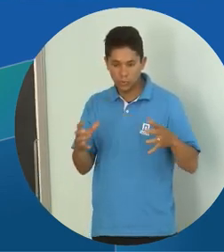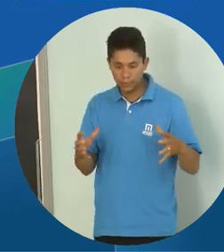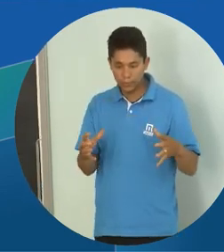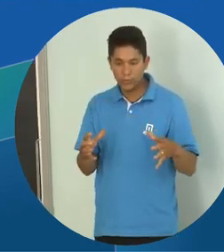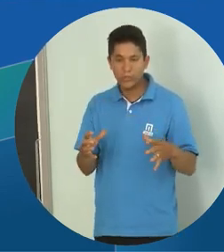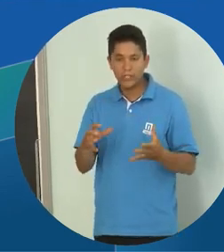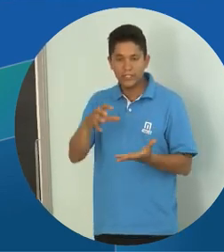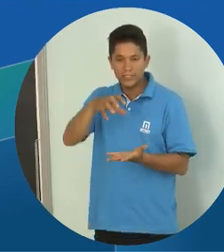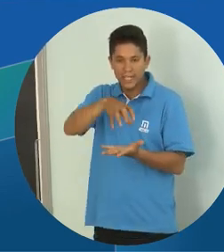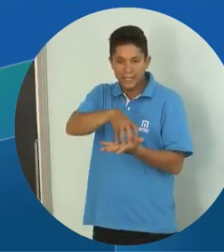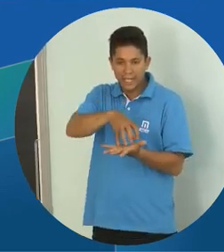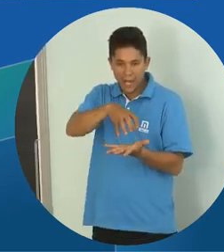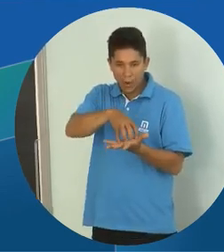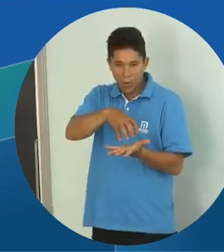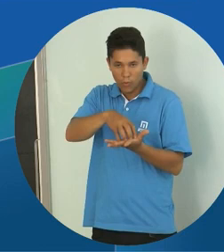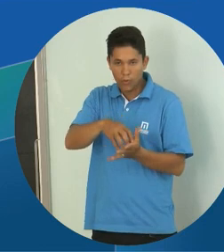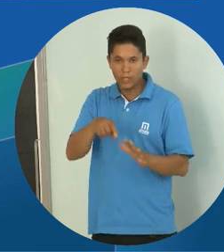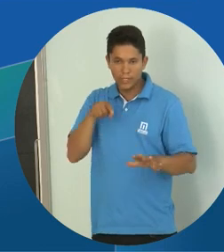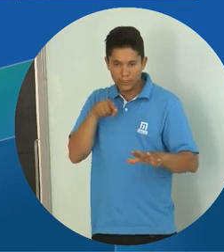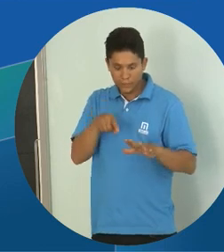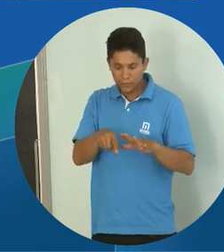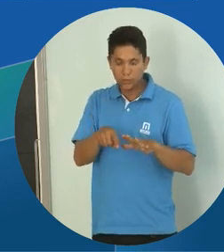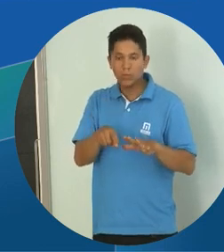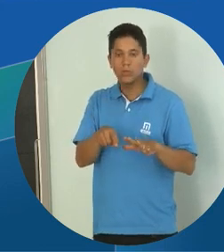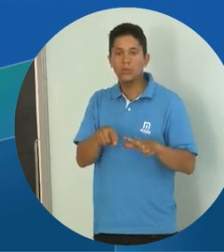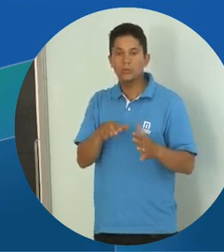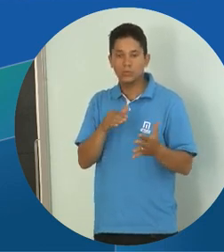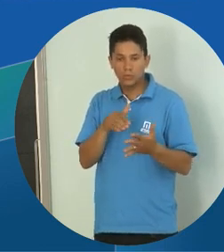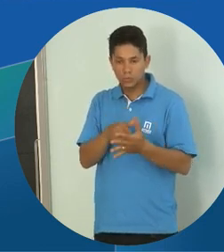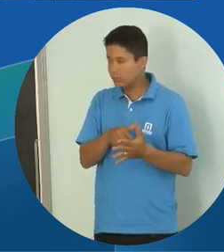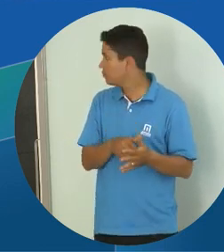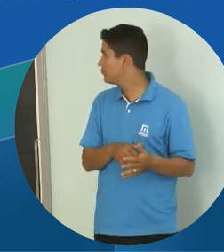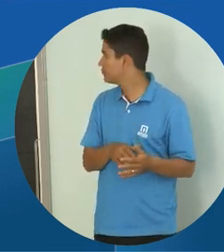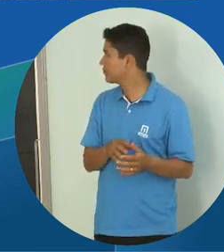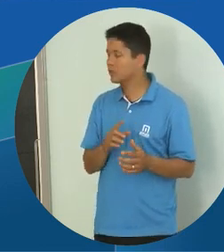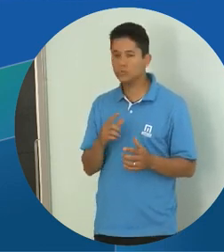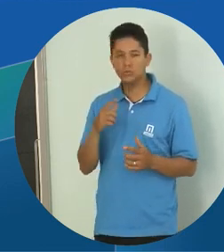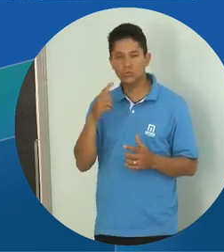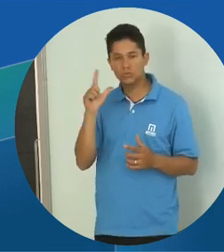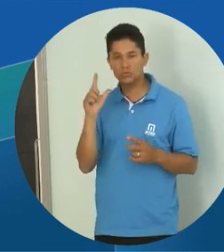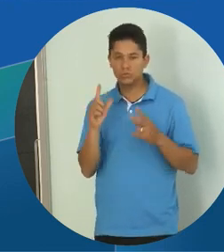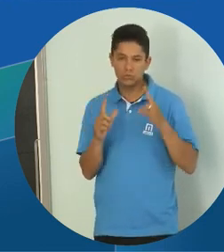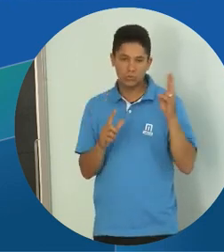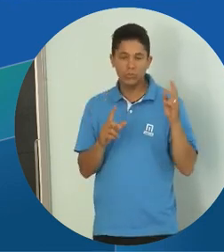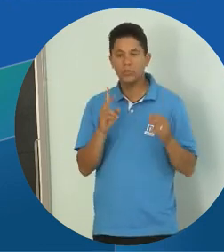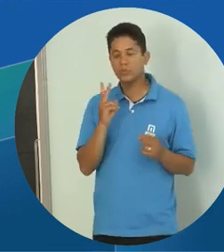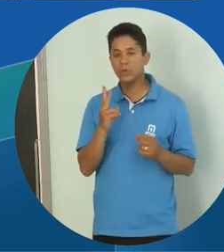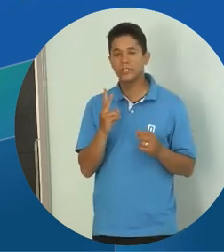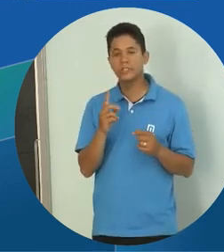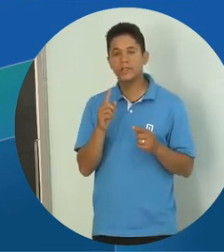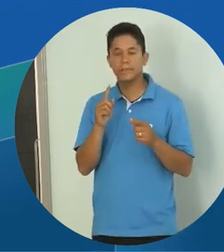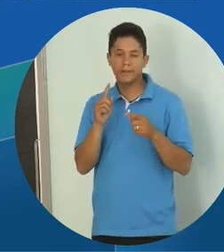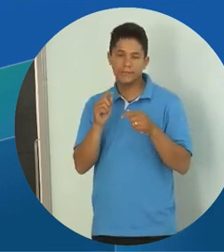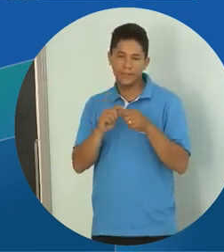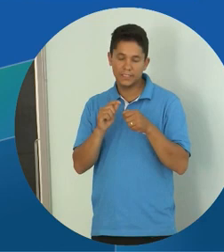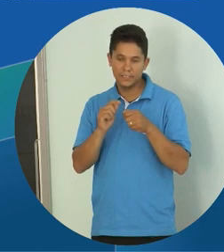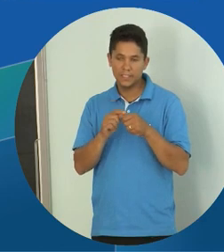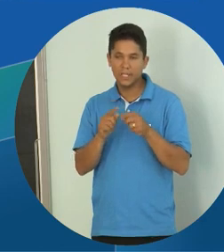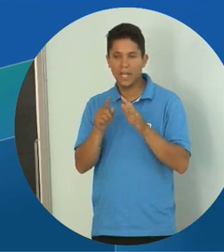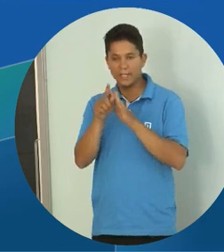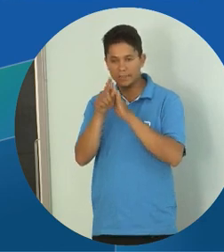injetou toda a resina por esse tubo. Os outros 2 tubos foram só para fazer a inspeção, para a gente ver se ia ter um retorno, assim que o